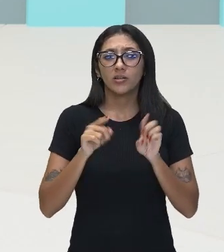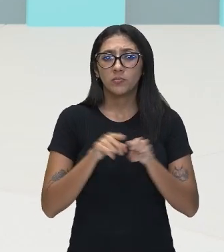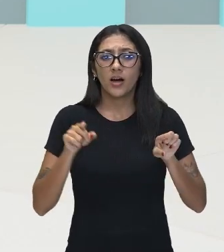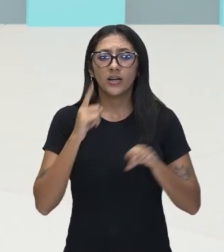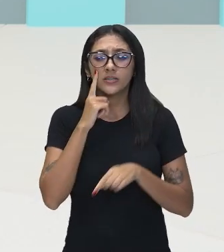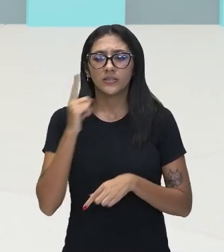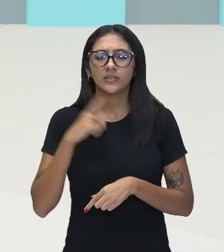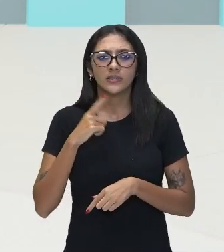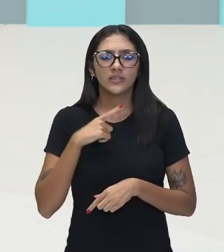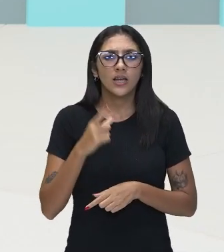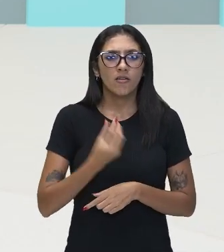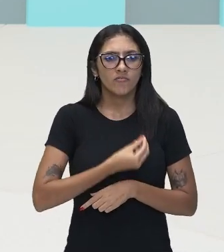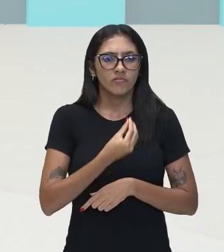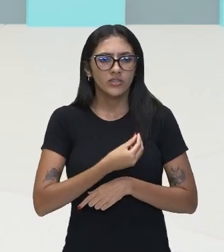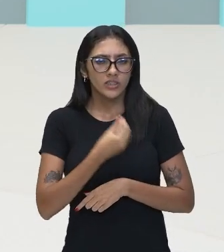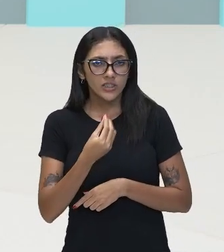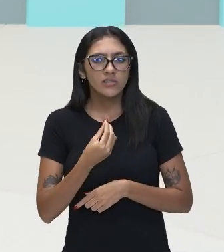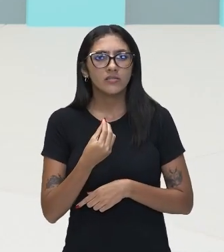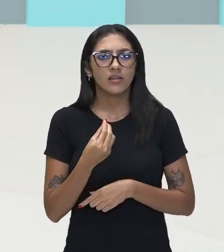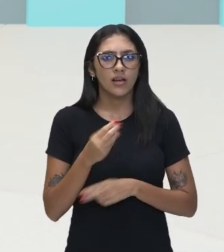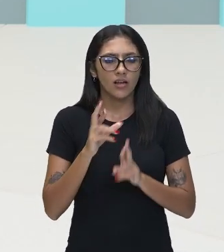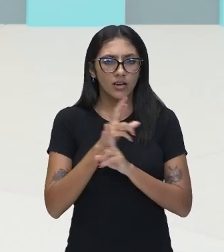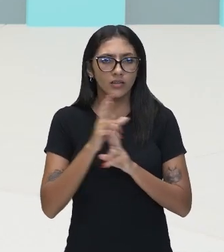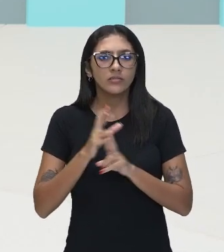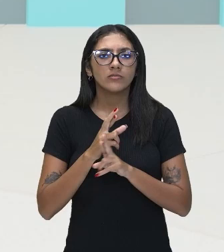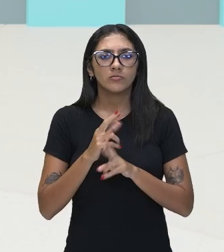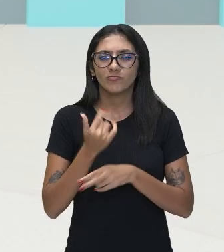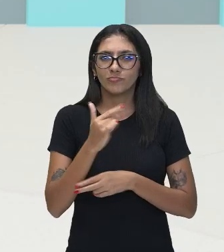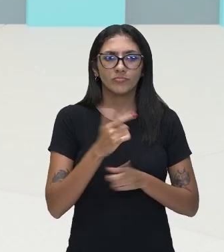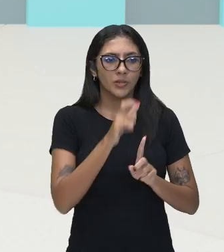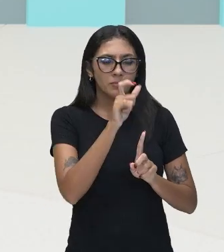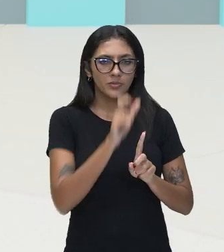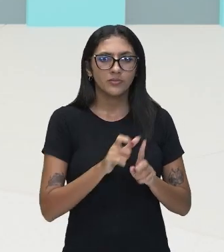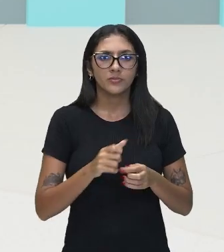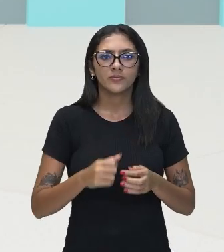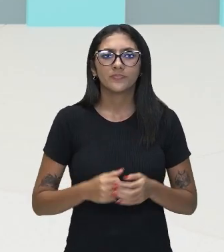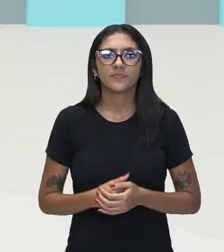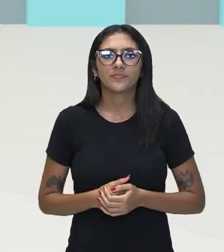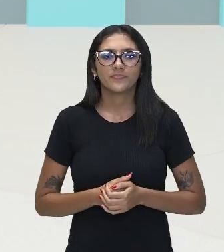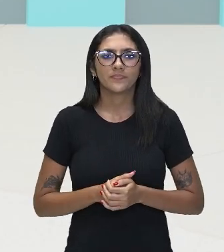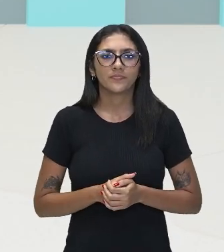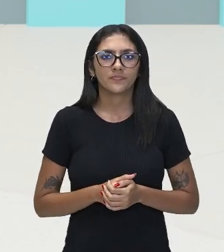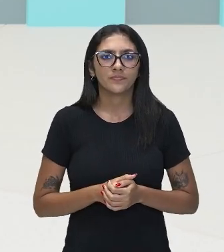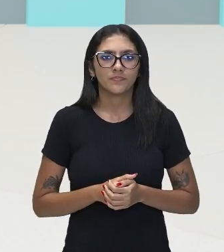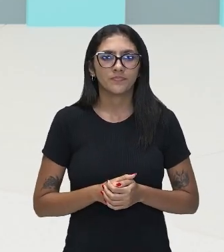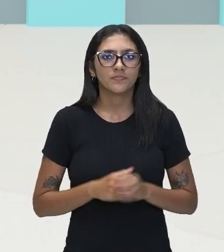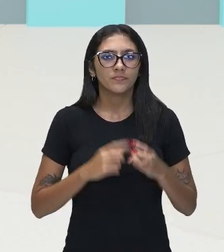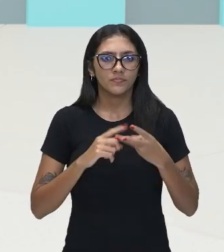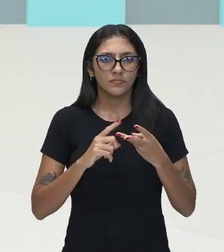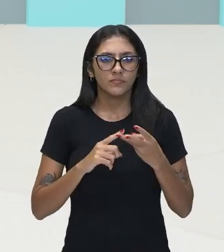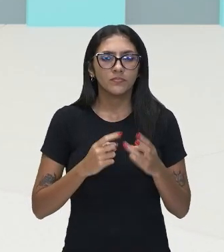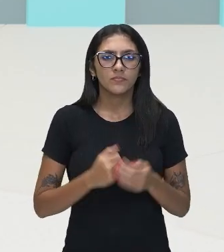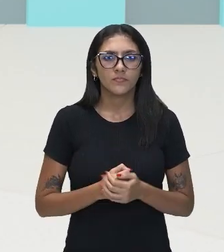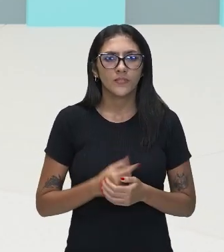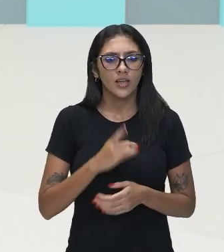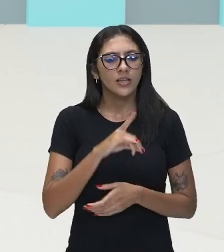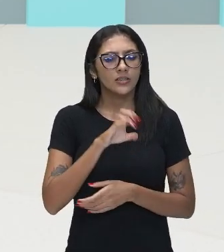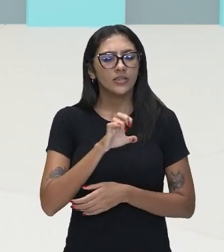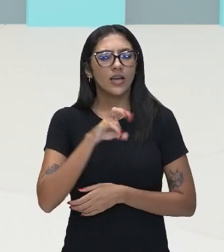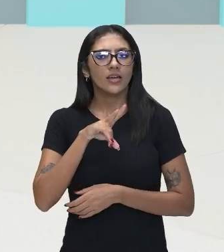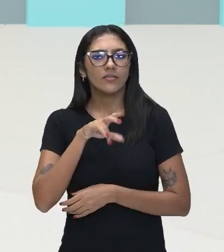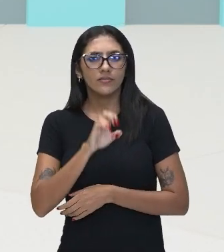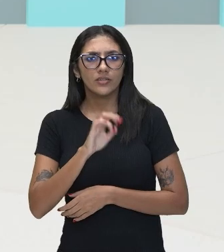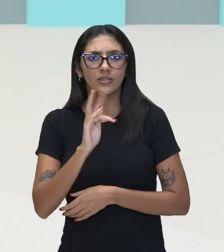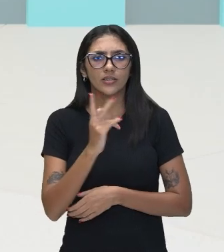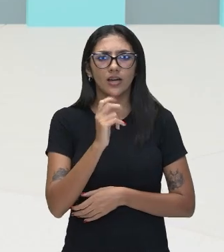existência, de tempo decorrido, não tem sujeito, verbo na terceira pessoa. Deve haver muitas pessoas na fila que eu tenho